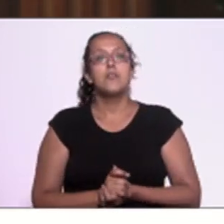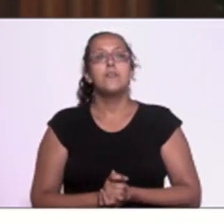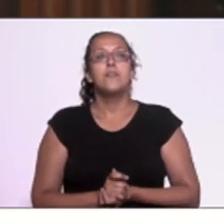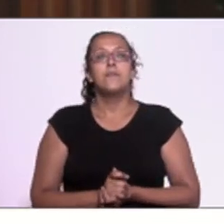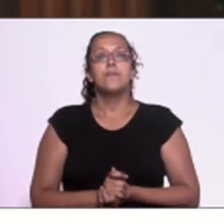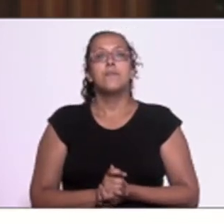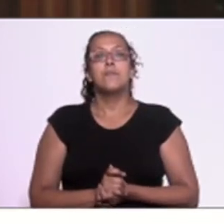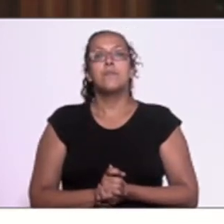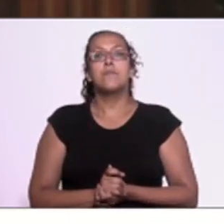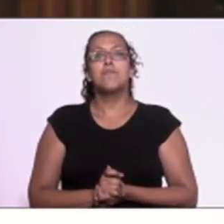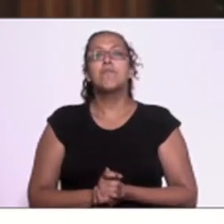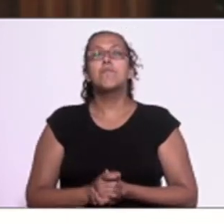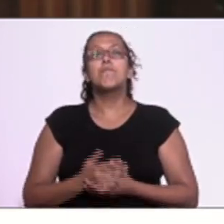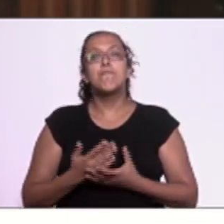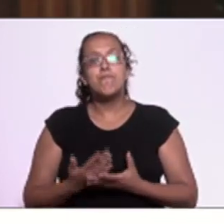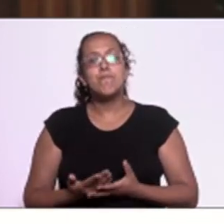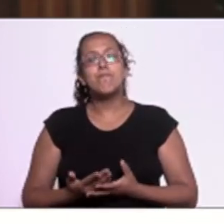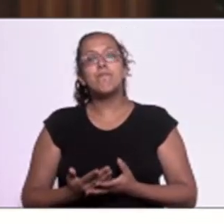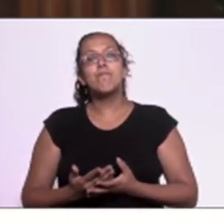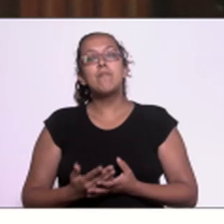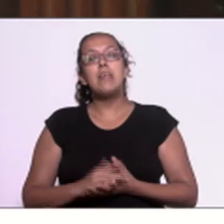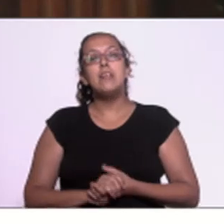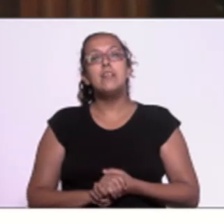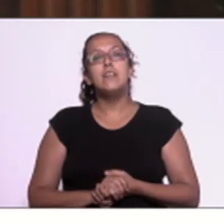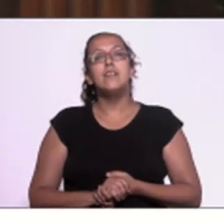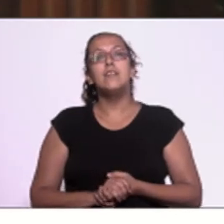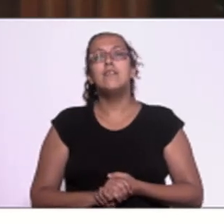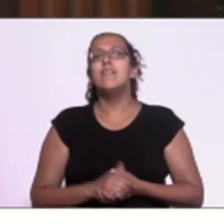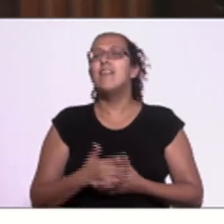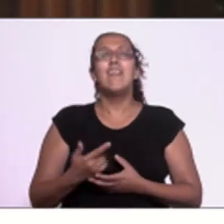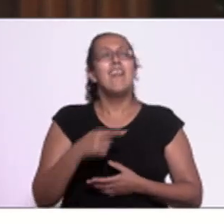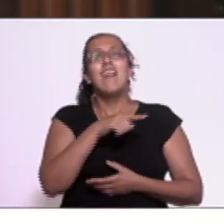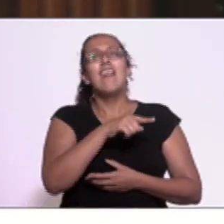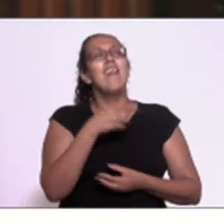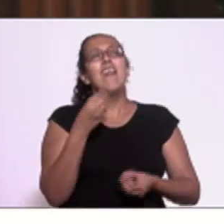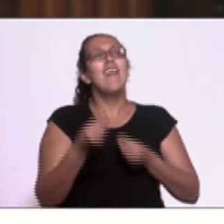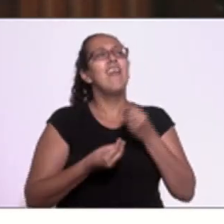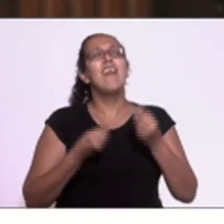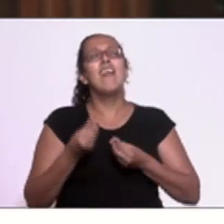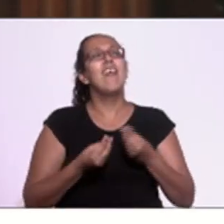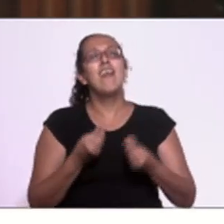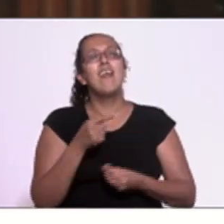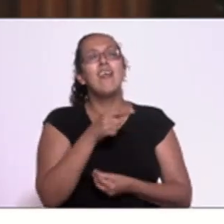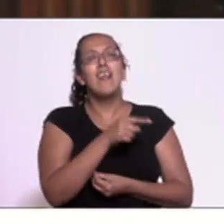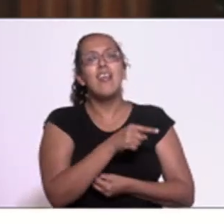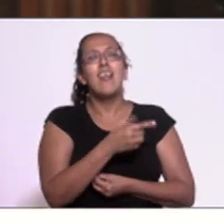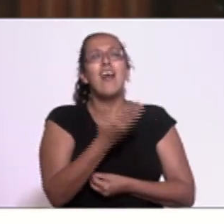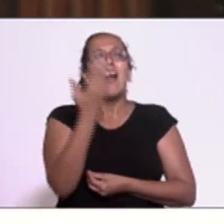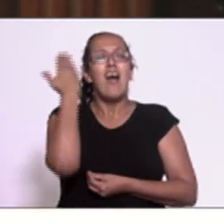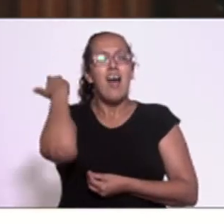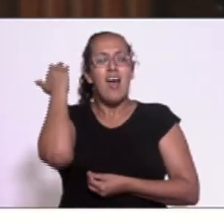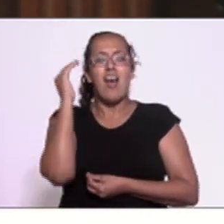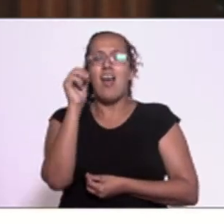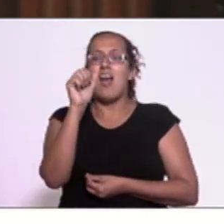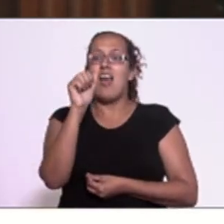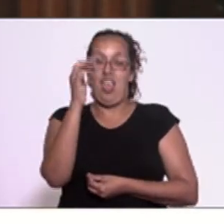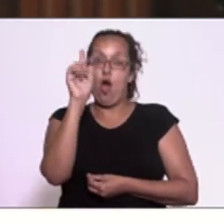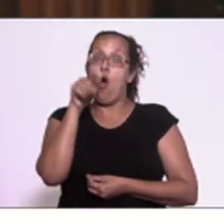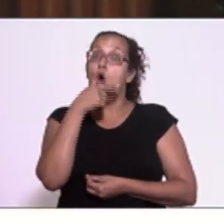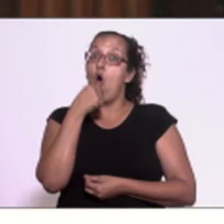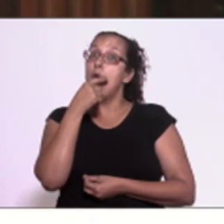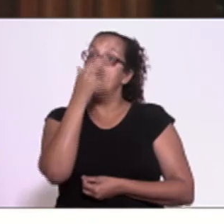positivista, que tem por ideal, foi idealizada por Augusto Comte, que é um francês,